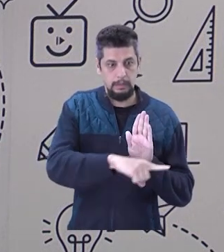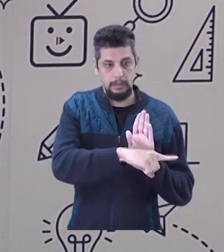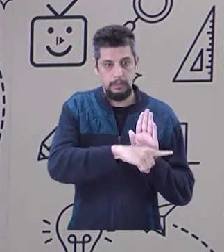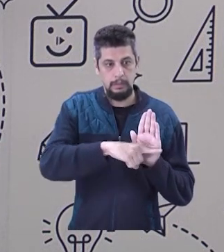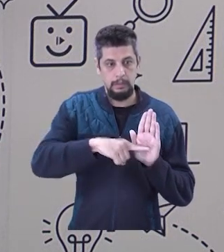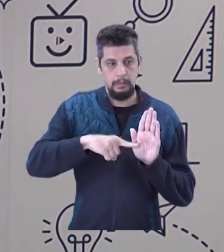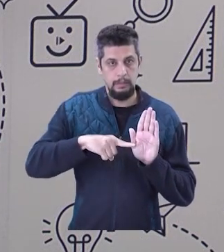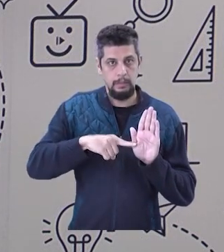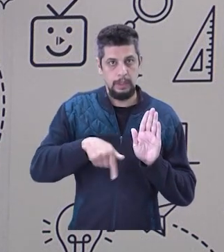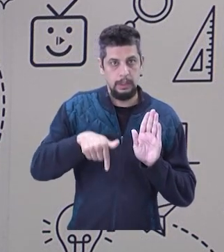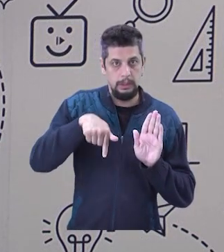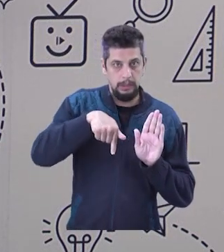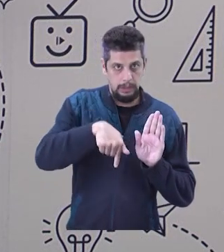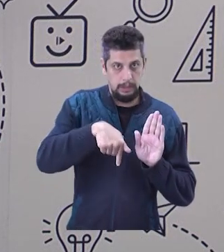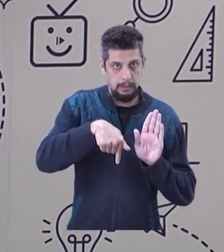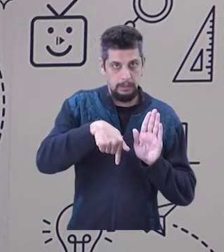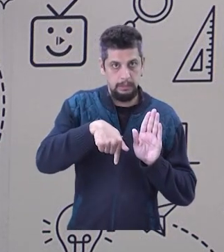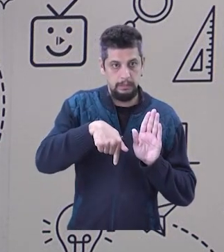Seis,